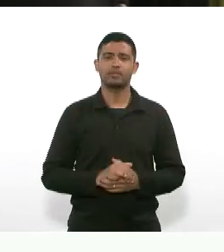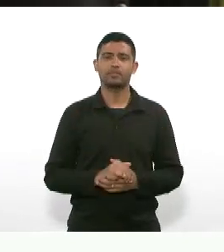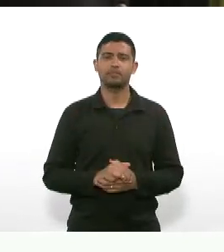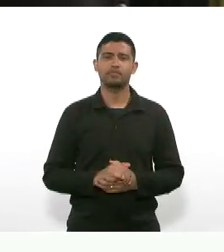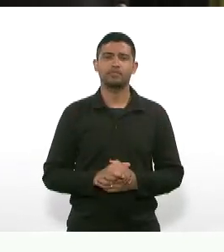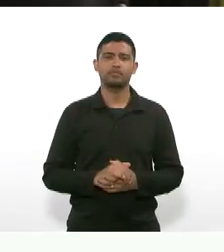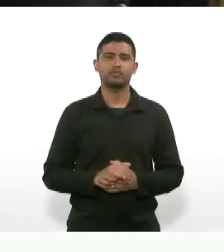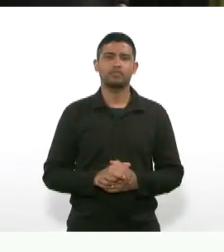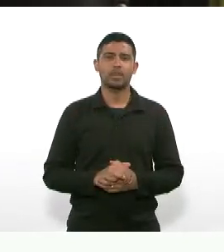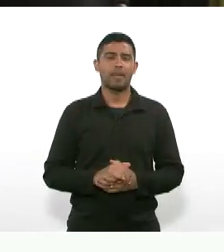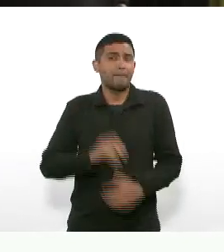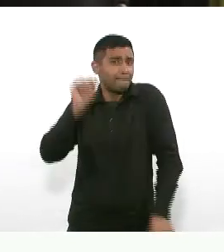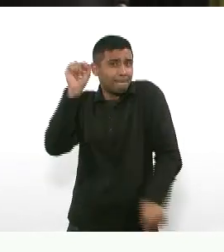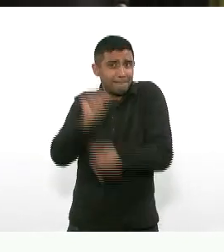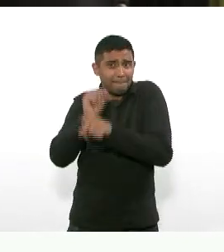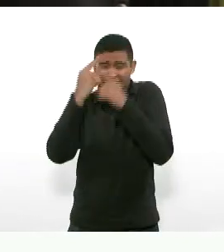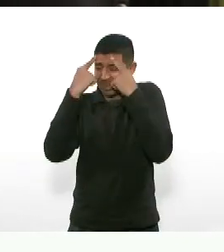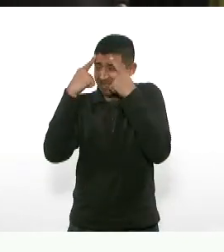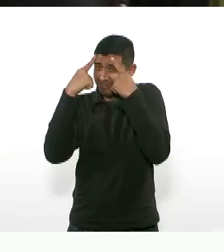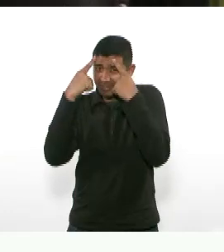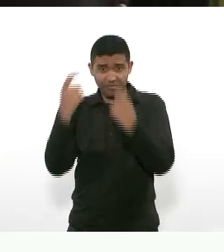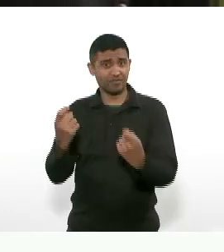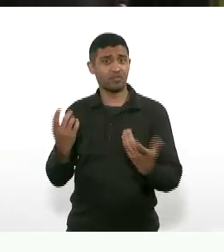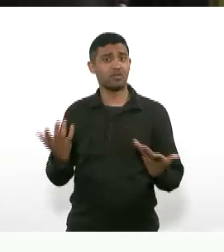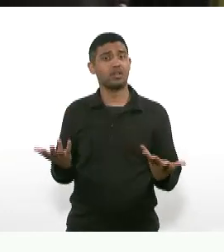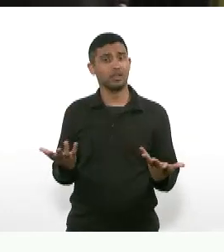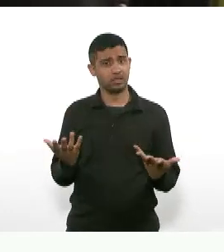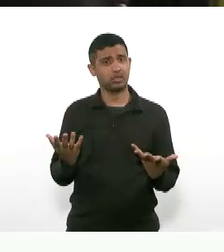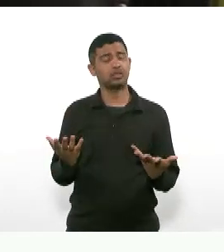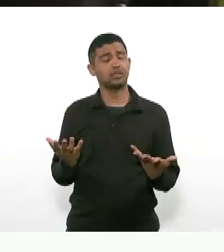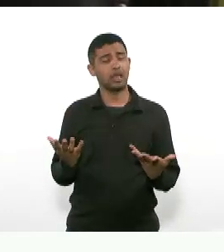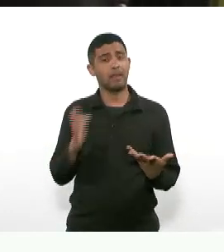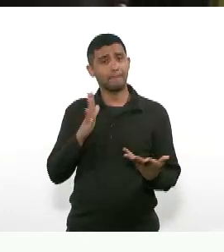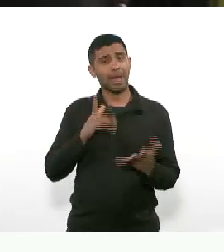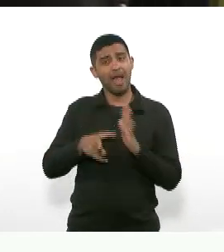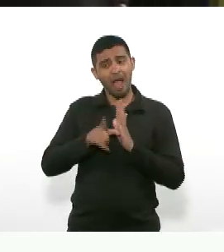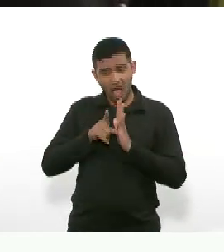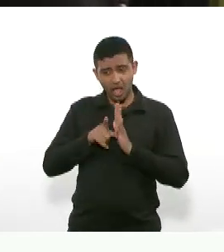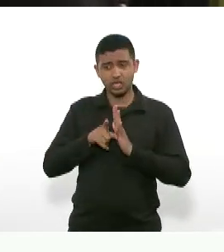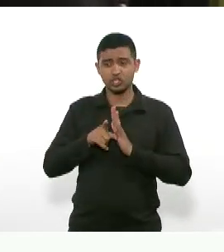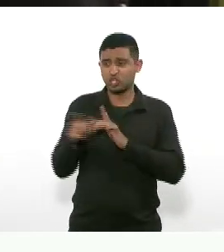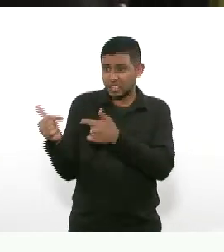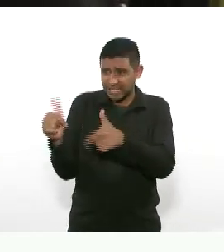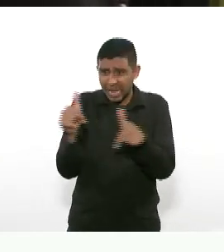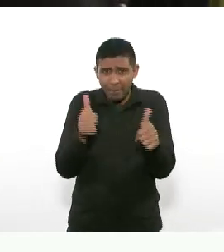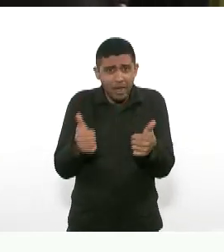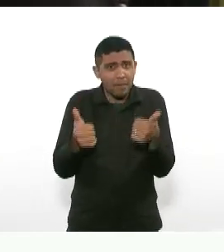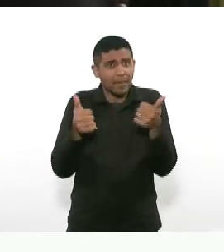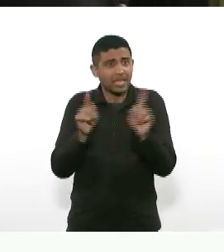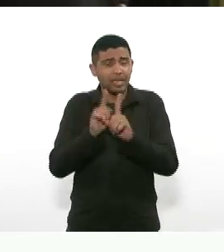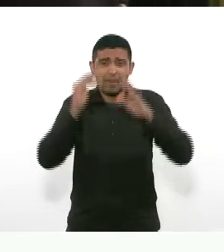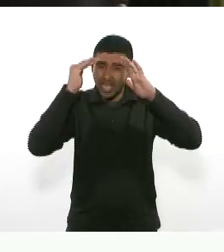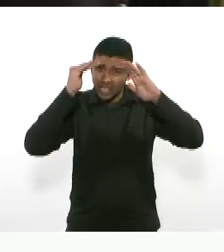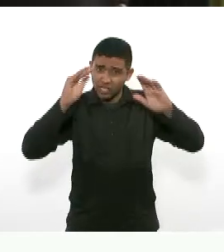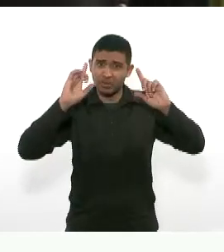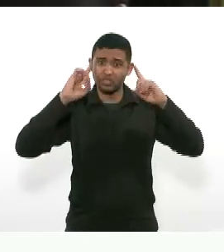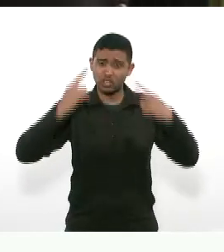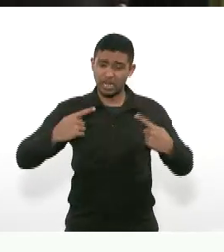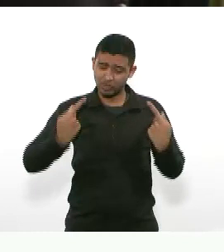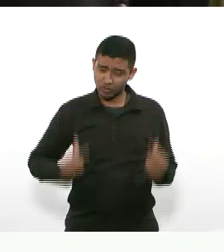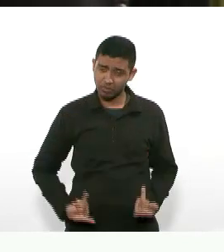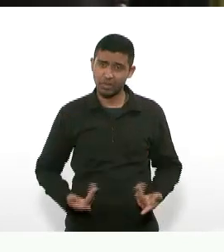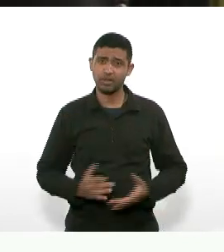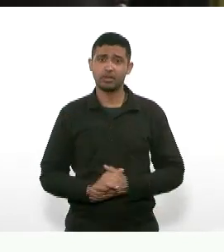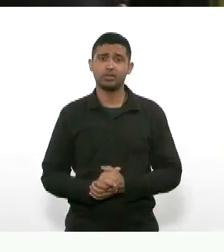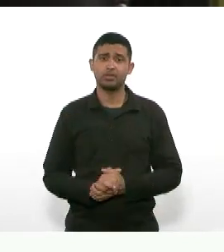da violência sob a ótica da eficiência e do respeito aos direitos humanos. É isso que a população deseja.